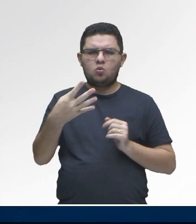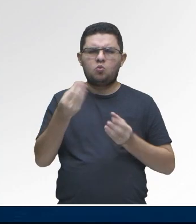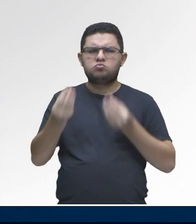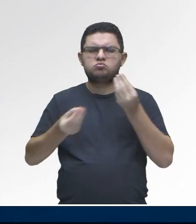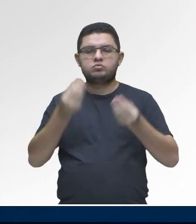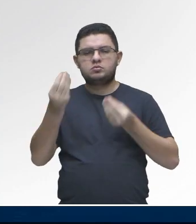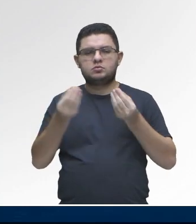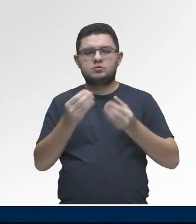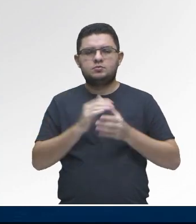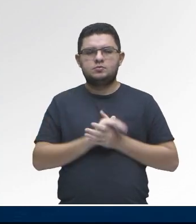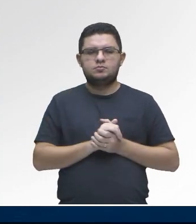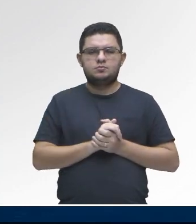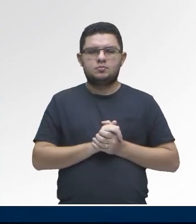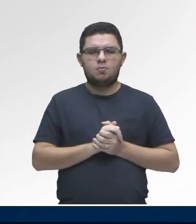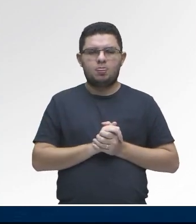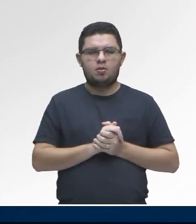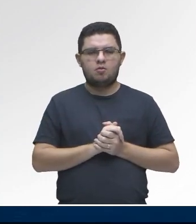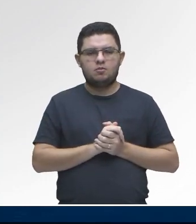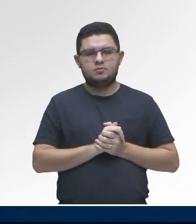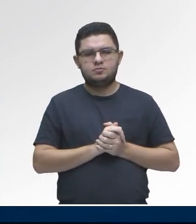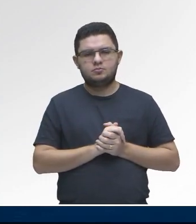nós vamos colocar aqui embaixo.